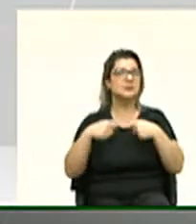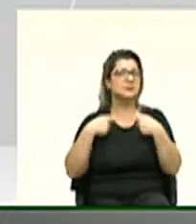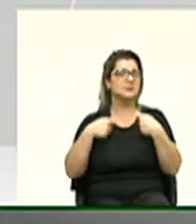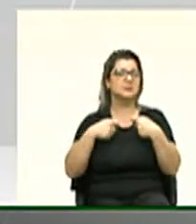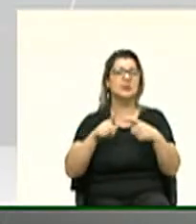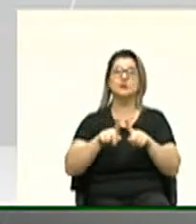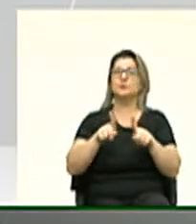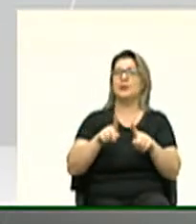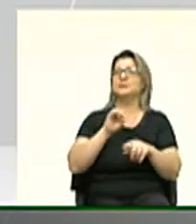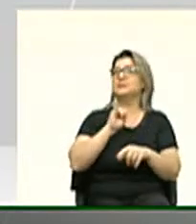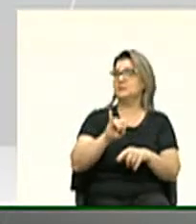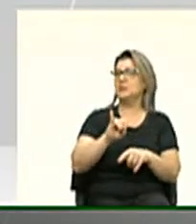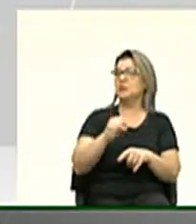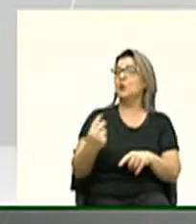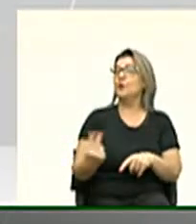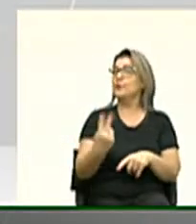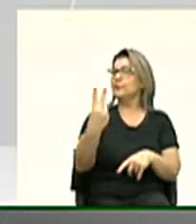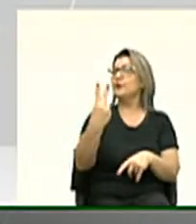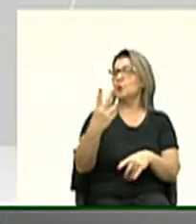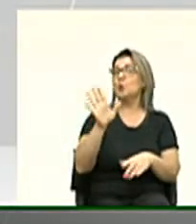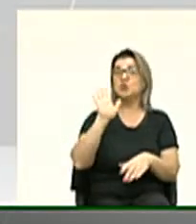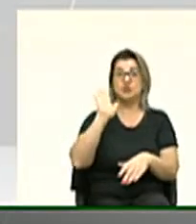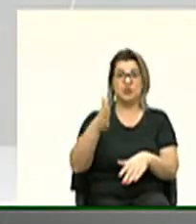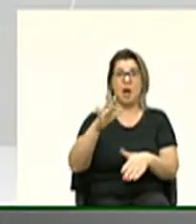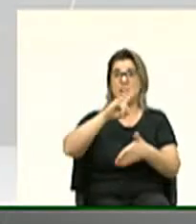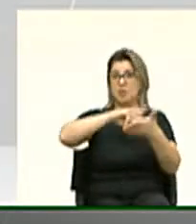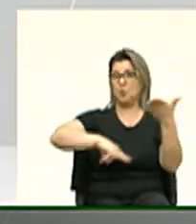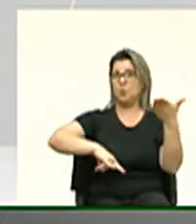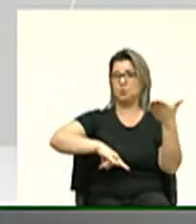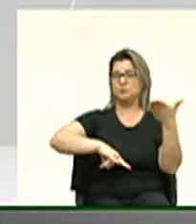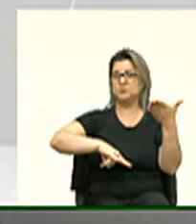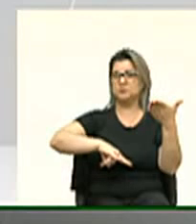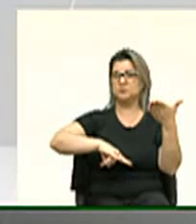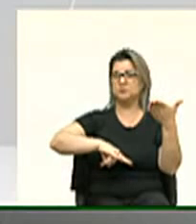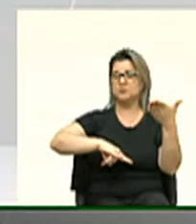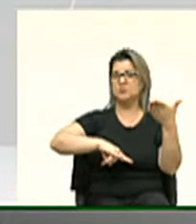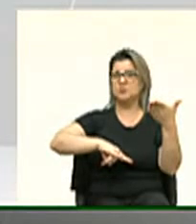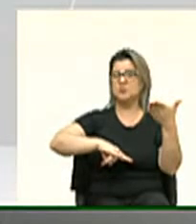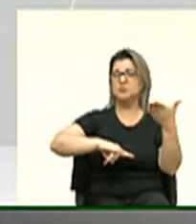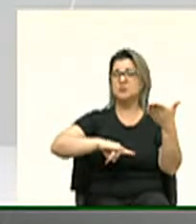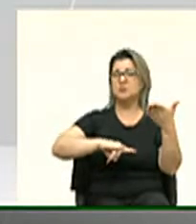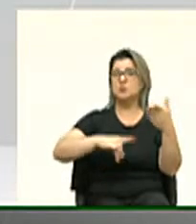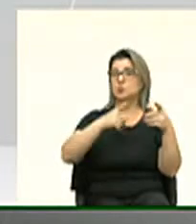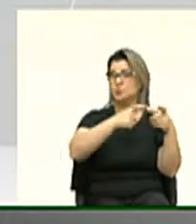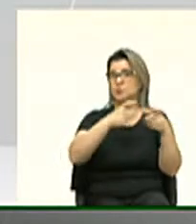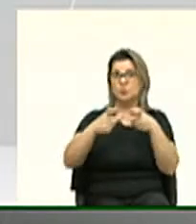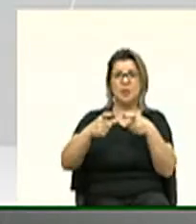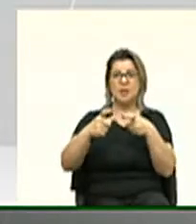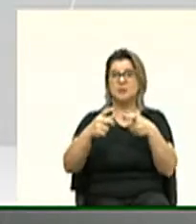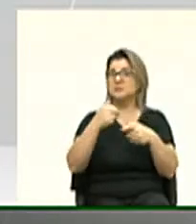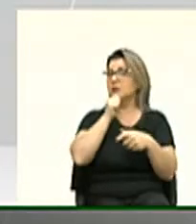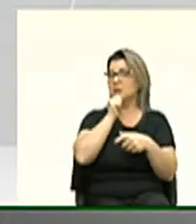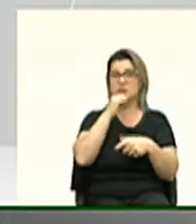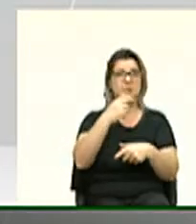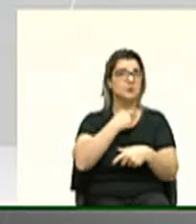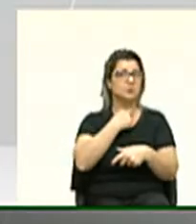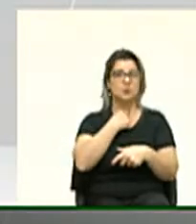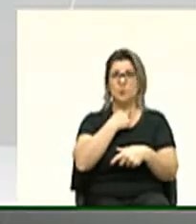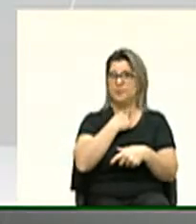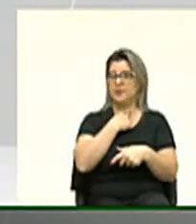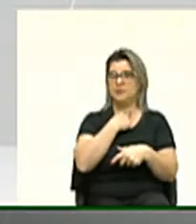está na conta e a gente e os leitos não estão sendo estruturados, aí passa a ter um problema.